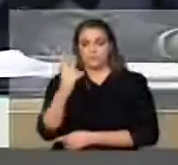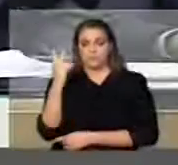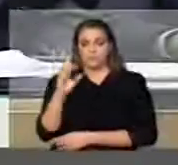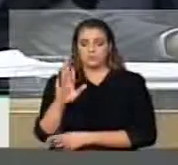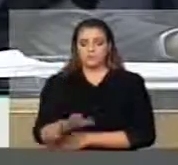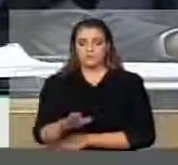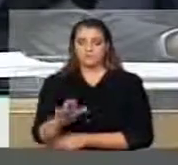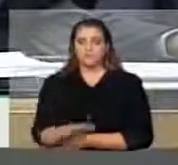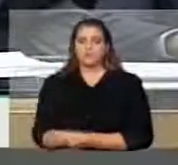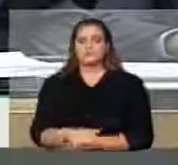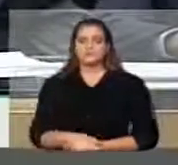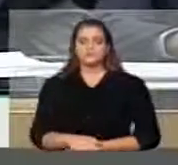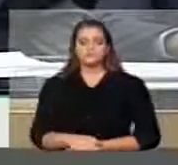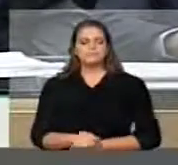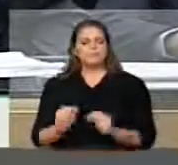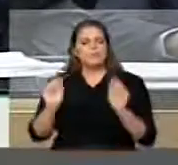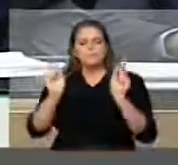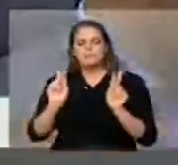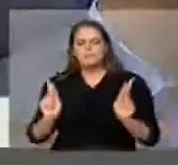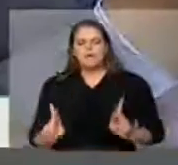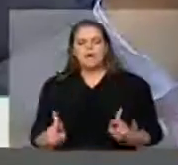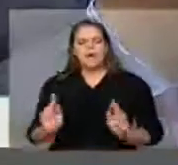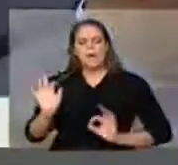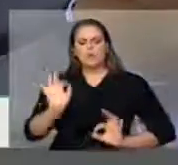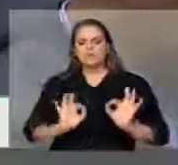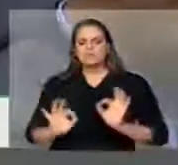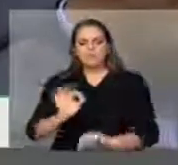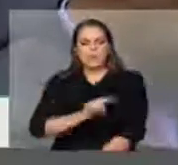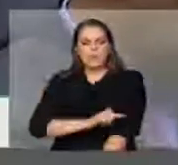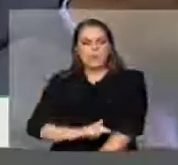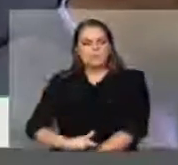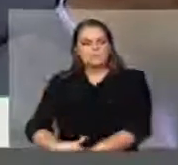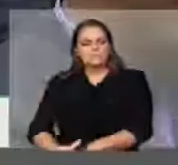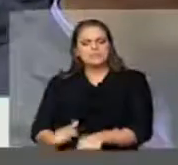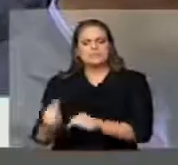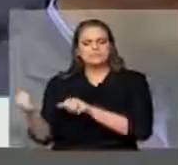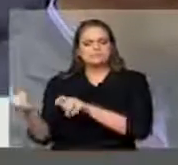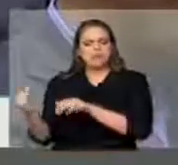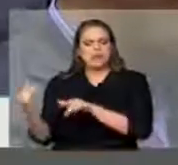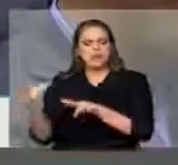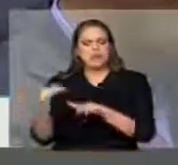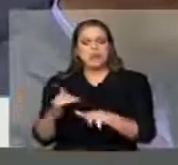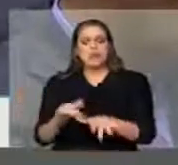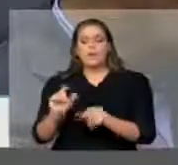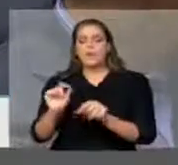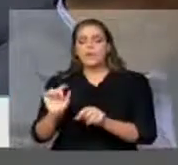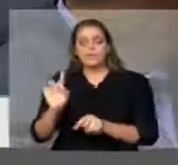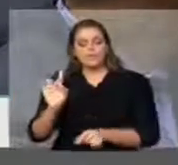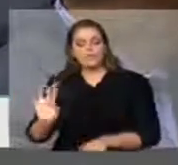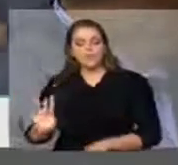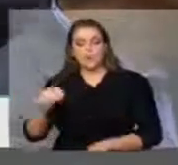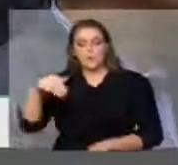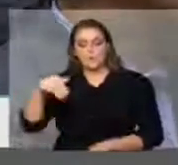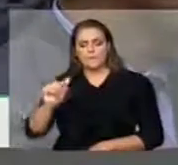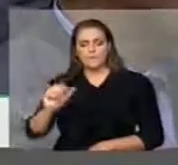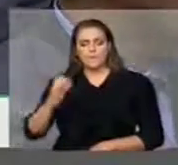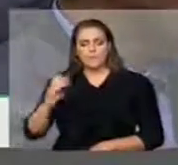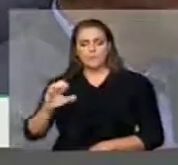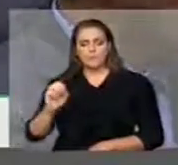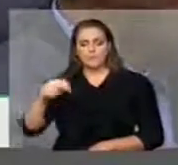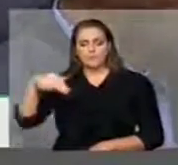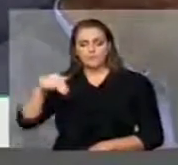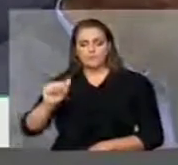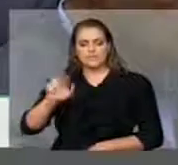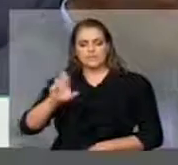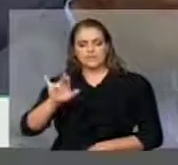estarão vindo aqui de maneira pacífica, ordeira, trazendo essa vontade que não é da maçonaria, é a vontade do povo